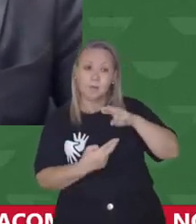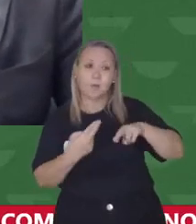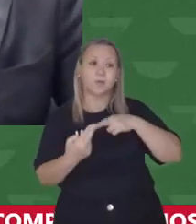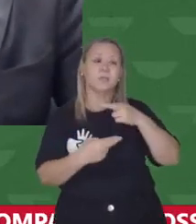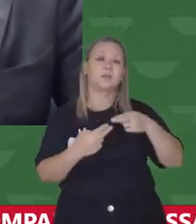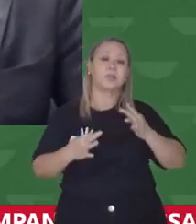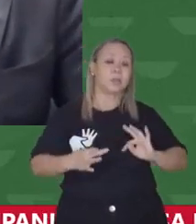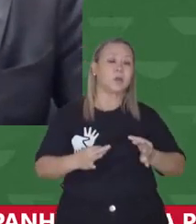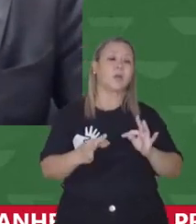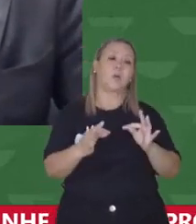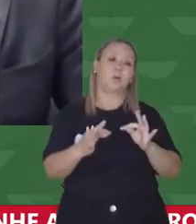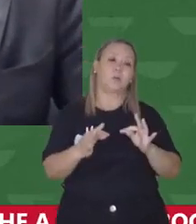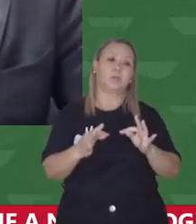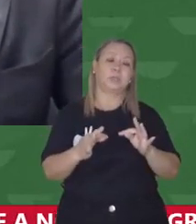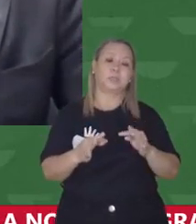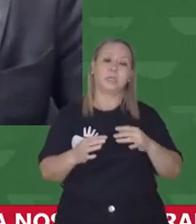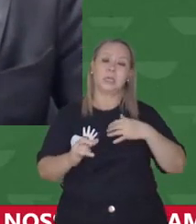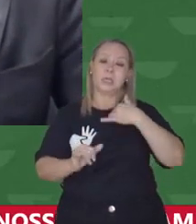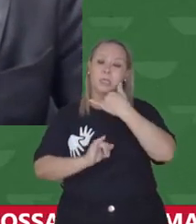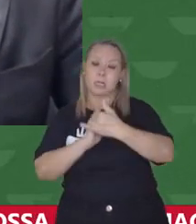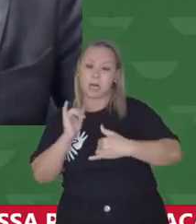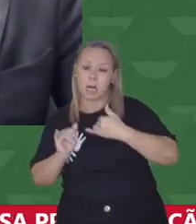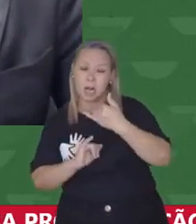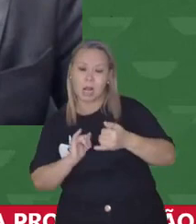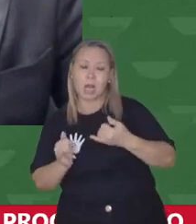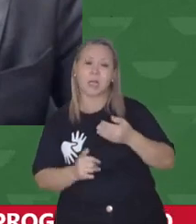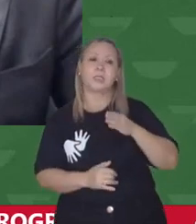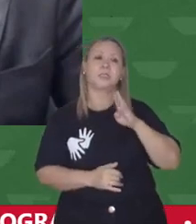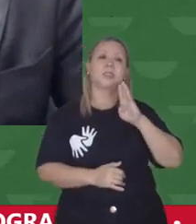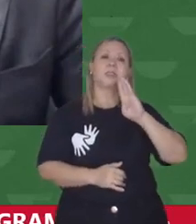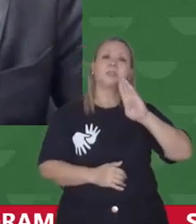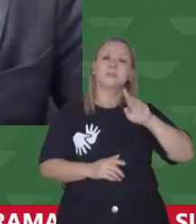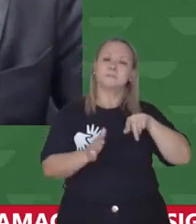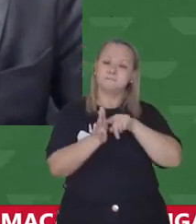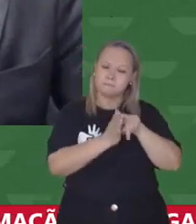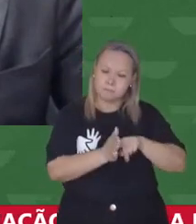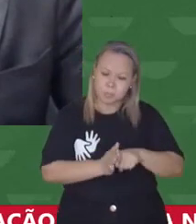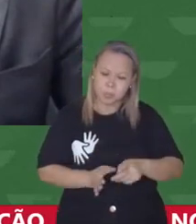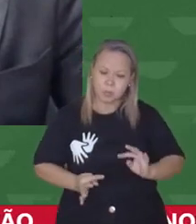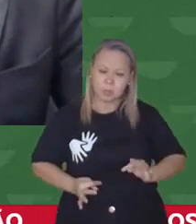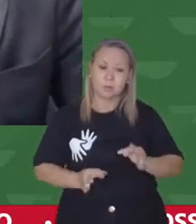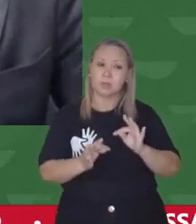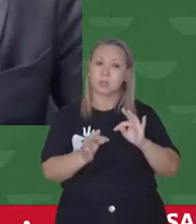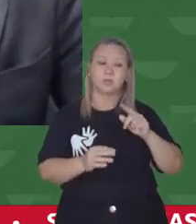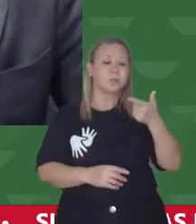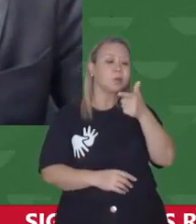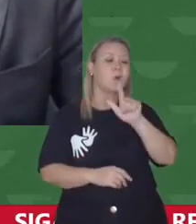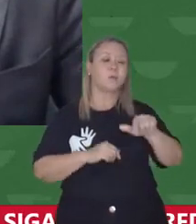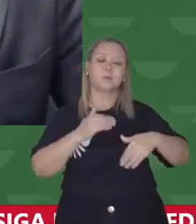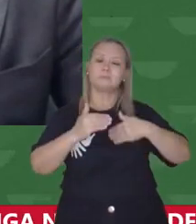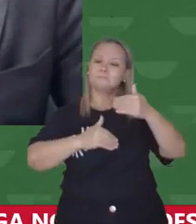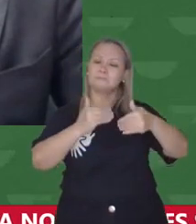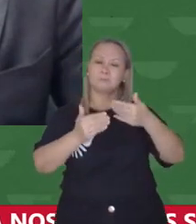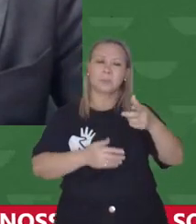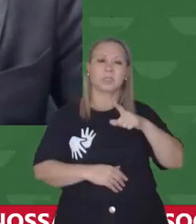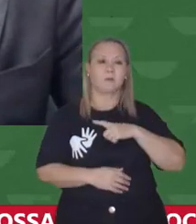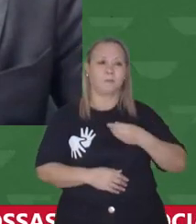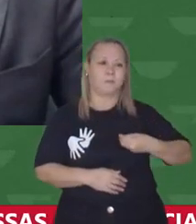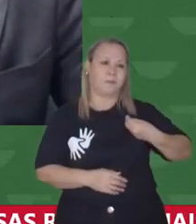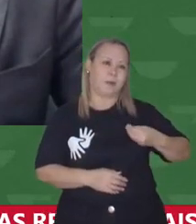coisas, da biotecnologia e tantas outras revoluções que nós estamos vivendo.